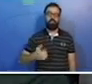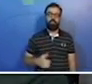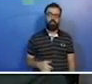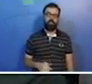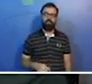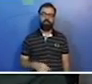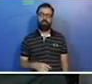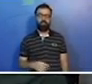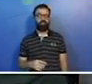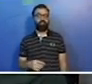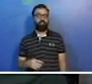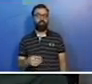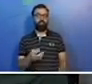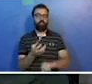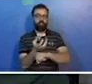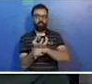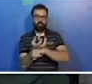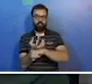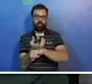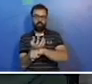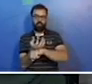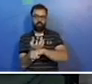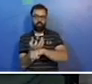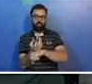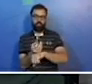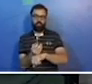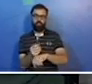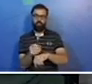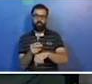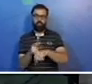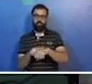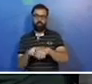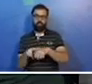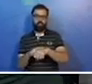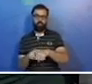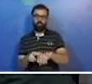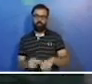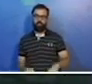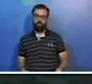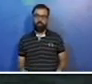o produtor nesta, que nós estávamos analisando, foi o pasto.